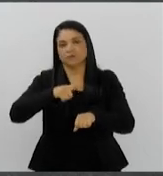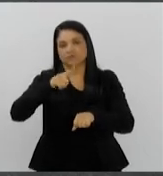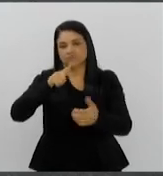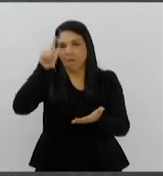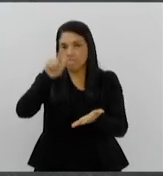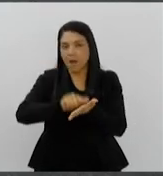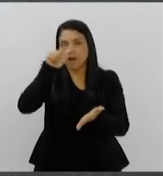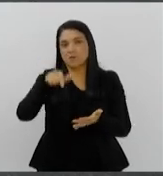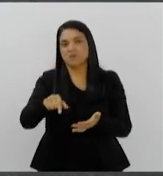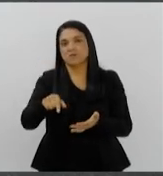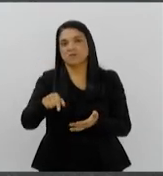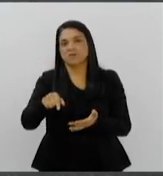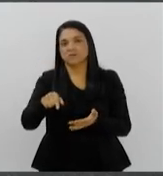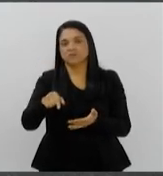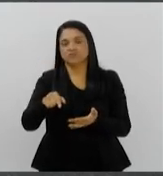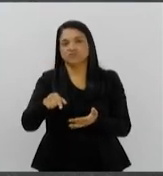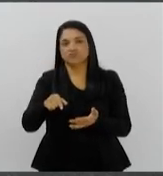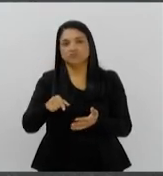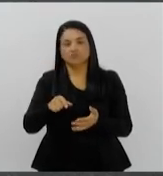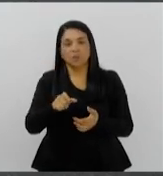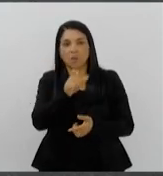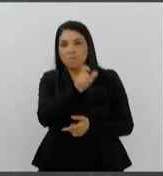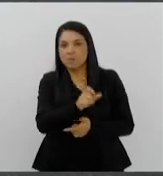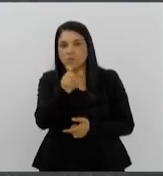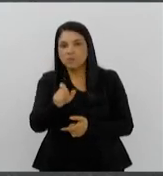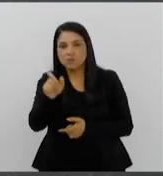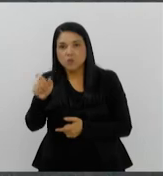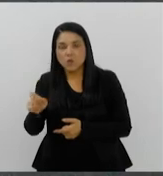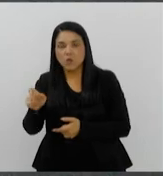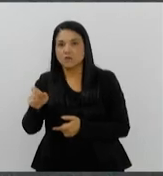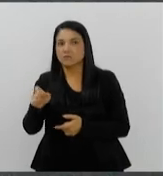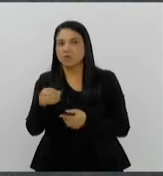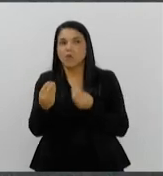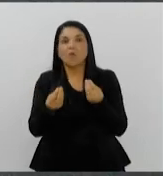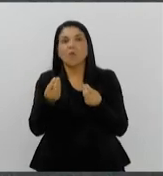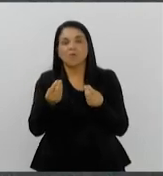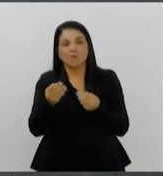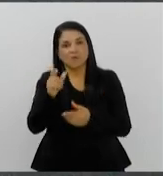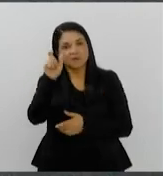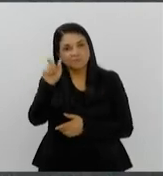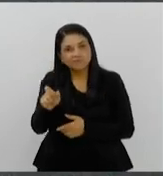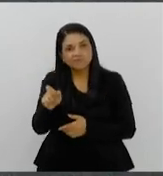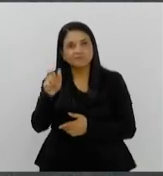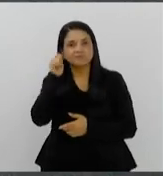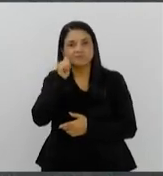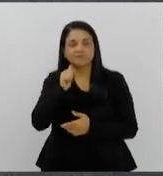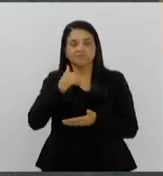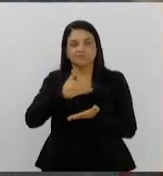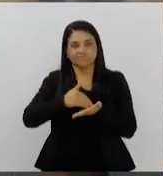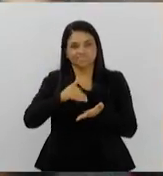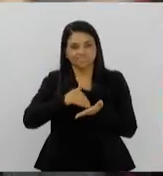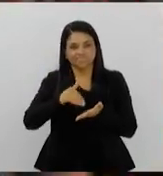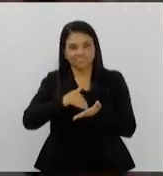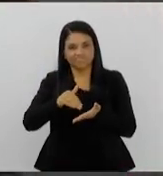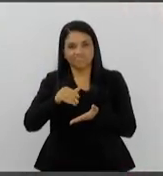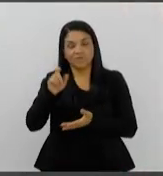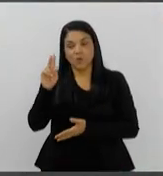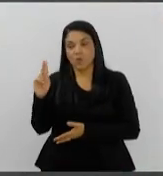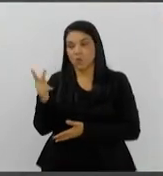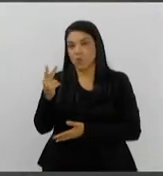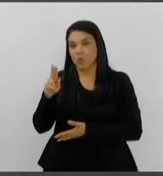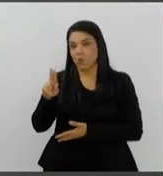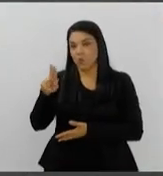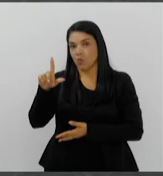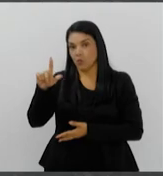individualizar a conduta. Mas ainda assim a secretária de administração penitenciária a nova Hugo Chaves de Saia, do Rio